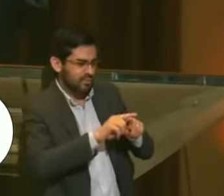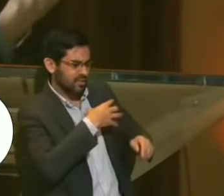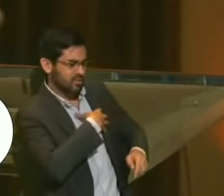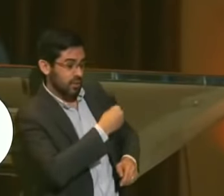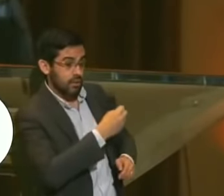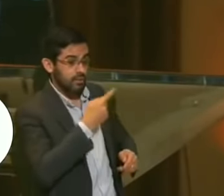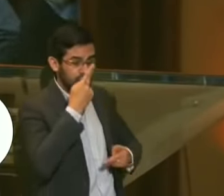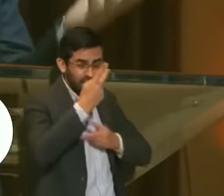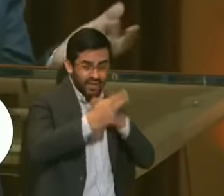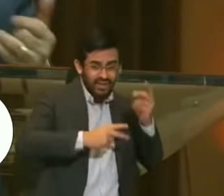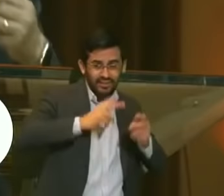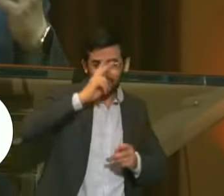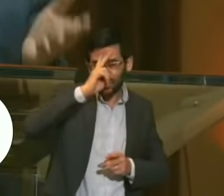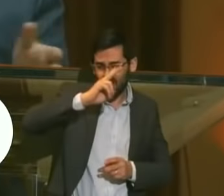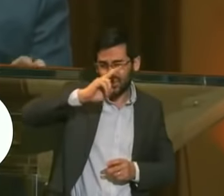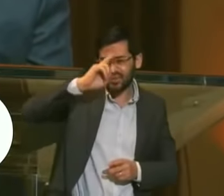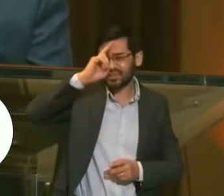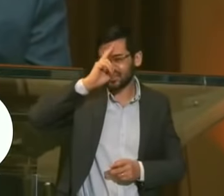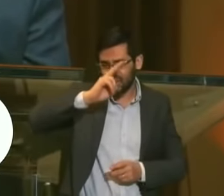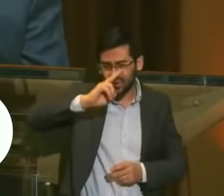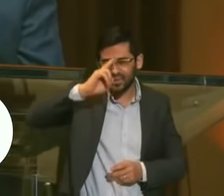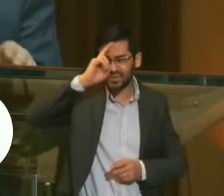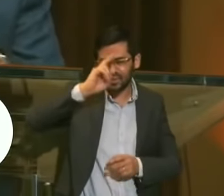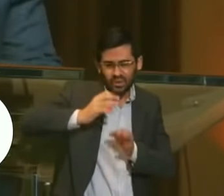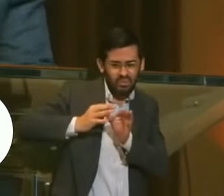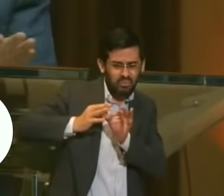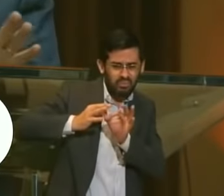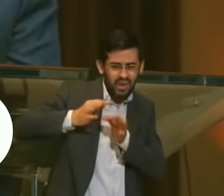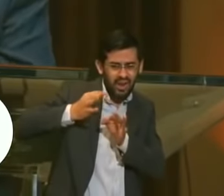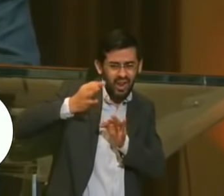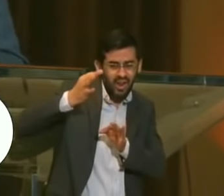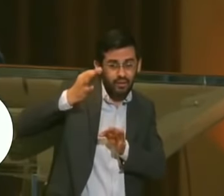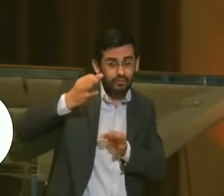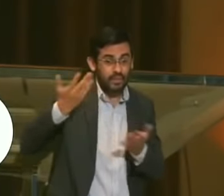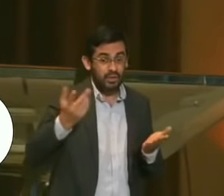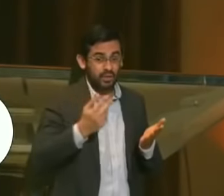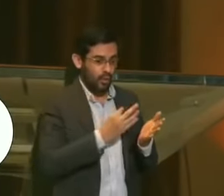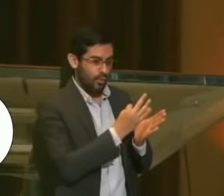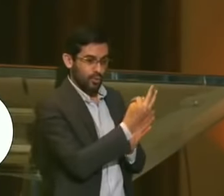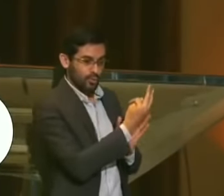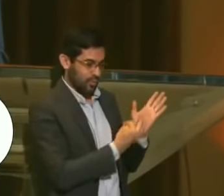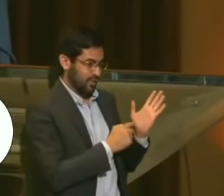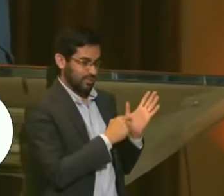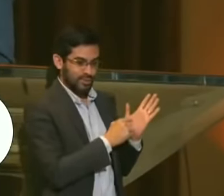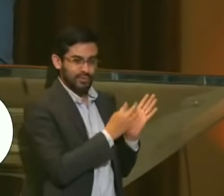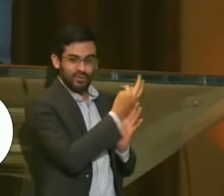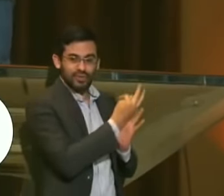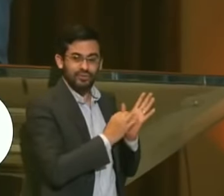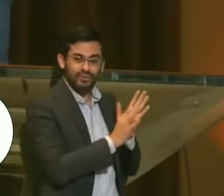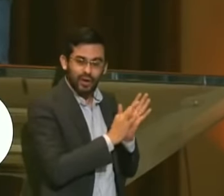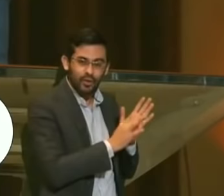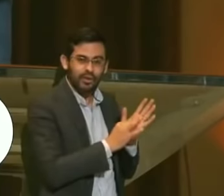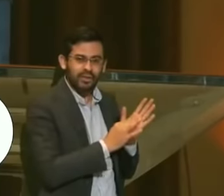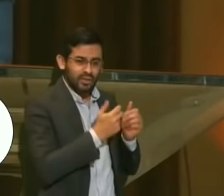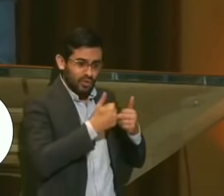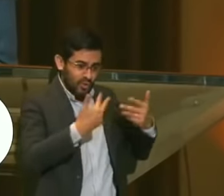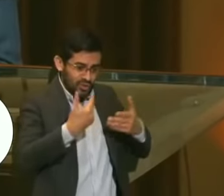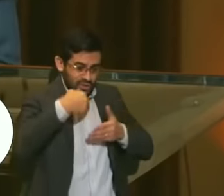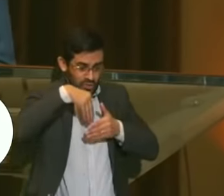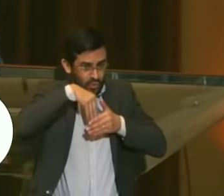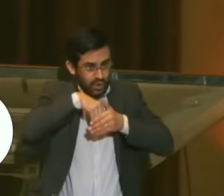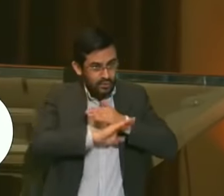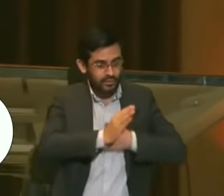as histórias e mais histórias e mais histórias. E bem isso que Tiago está falando, aquelas coisas que estavam guardadas na mente,